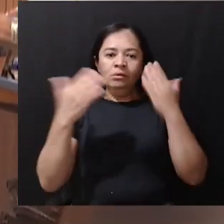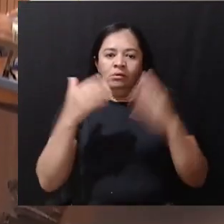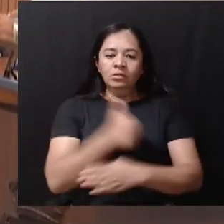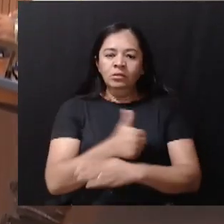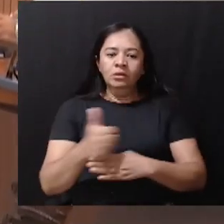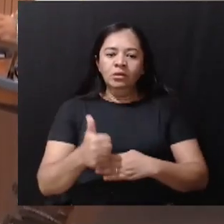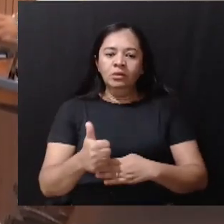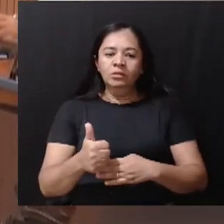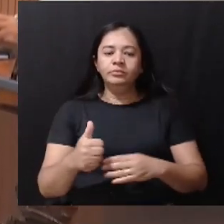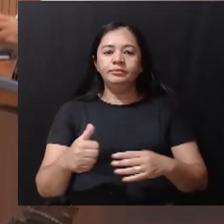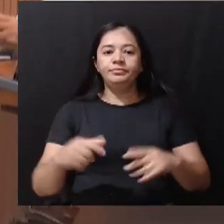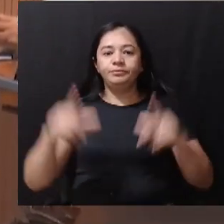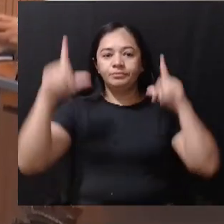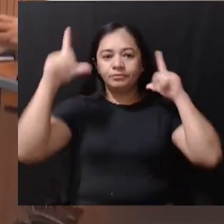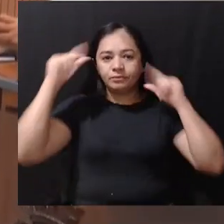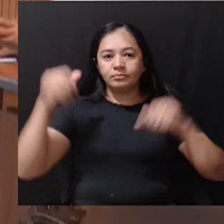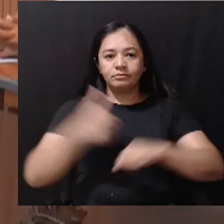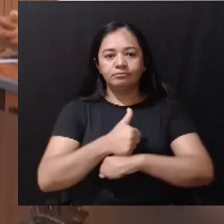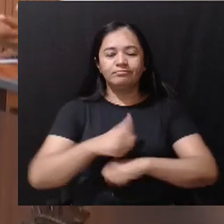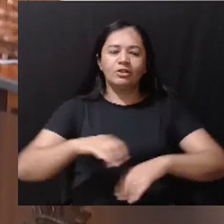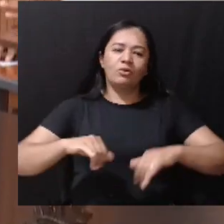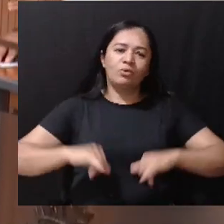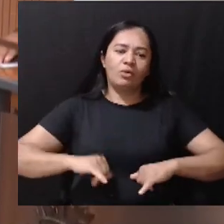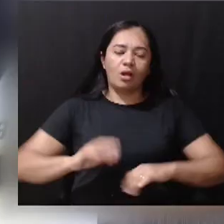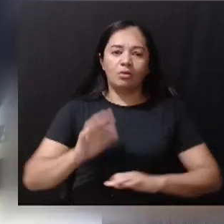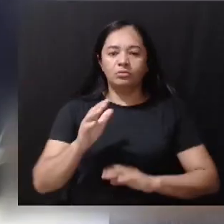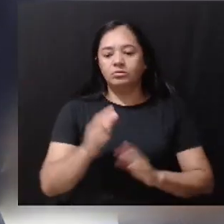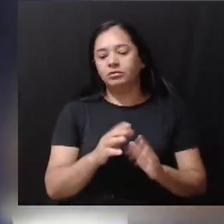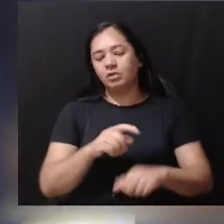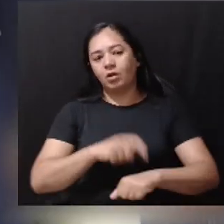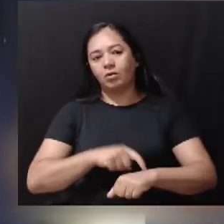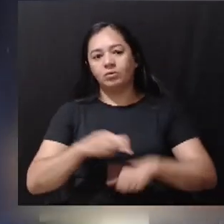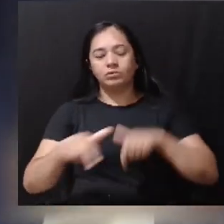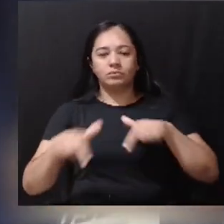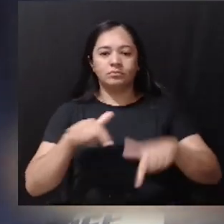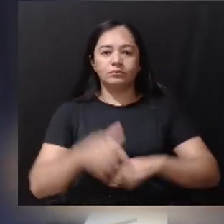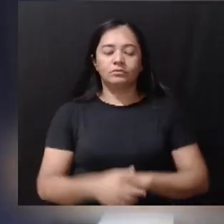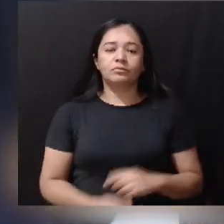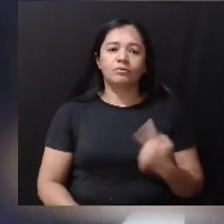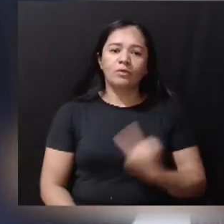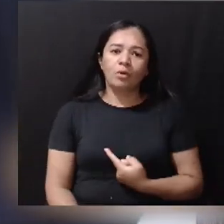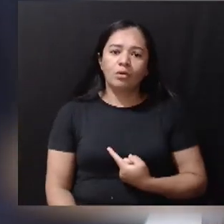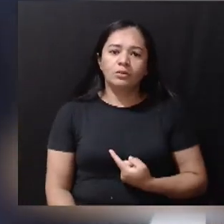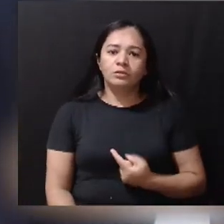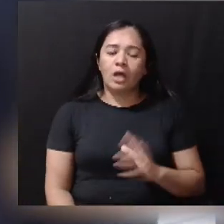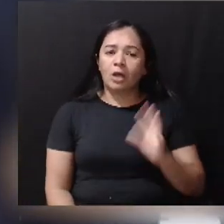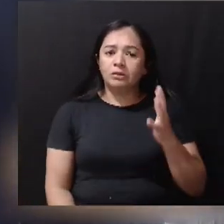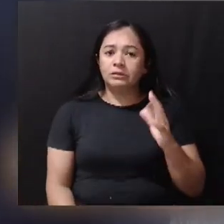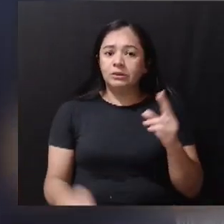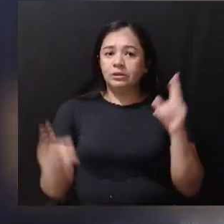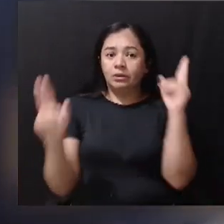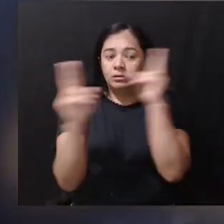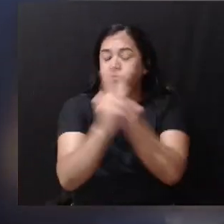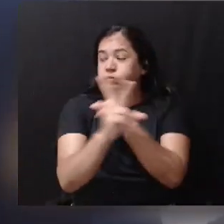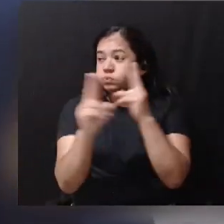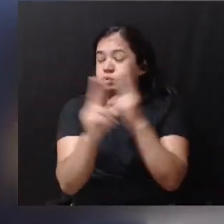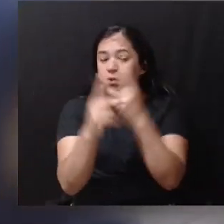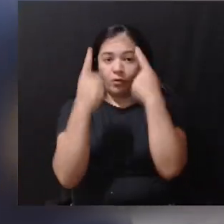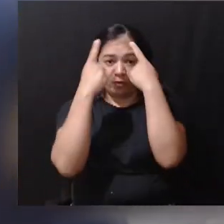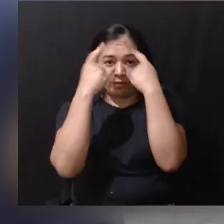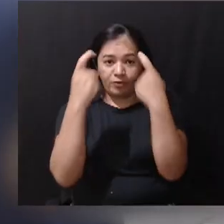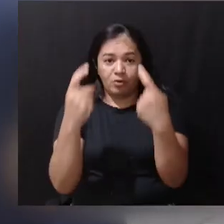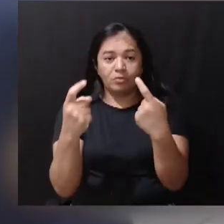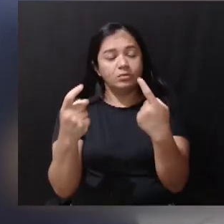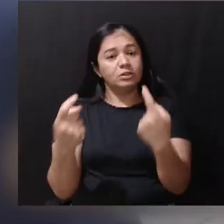por profissionais da enfermagem no exercício das atividades. A gente está numa situação muito alarmante, né, de violência praticada